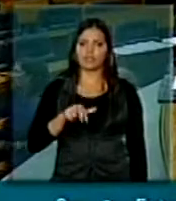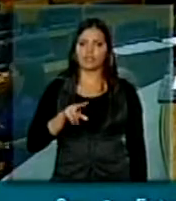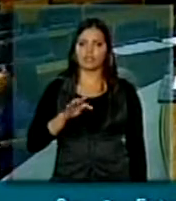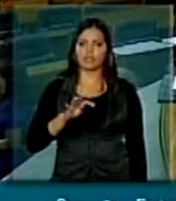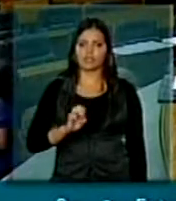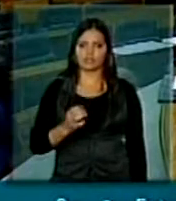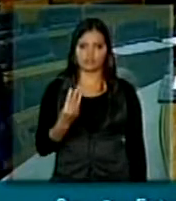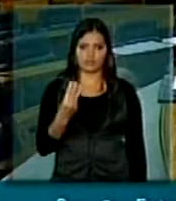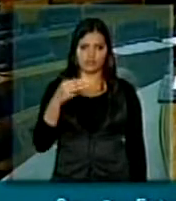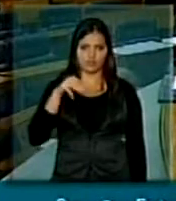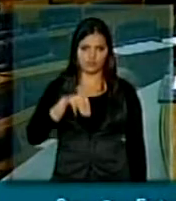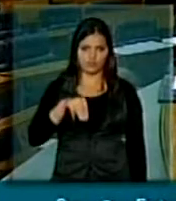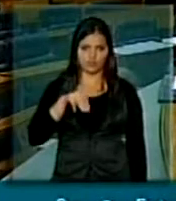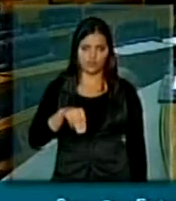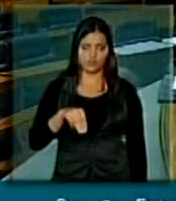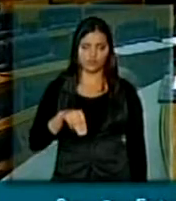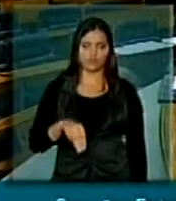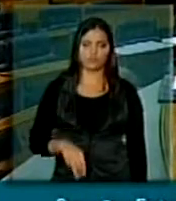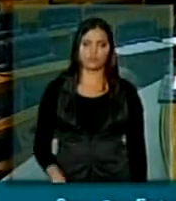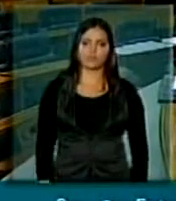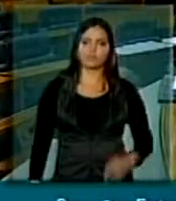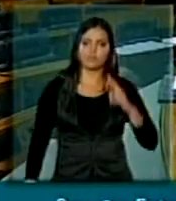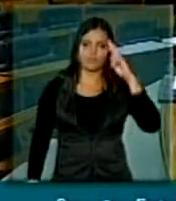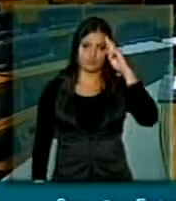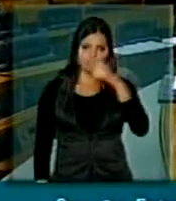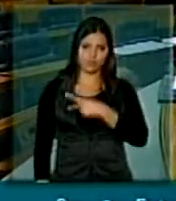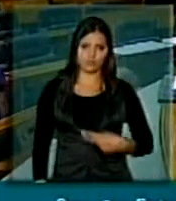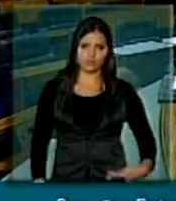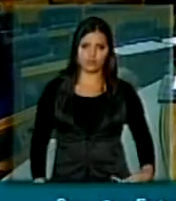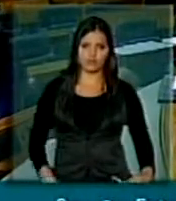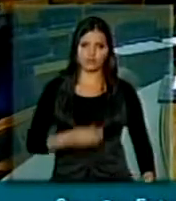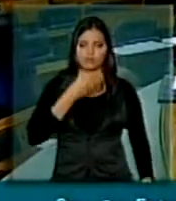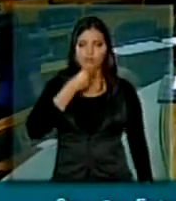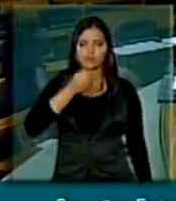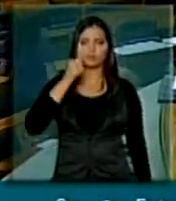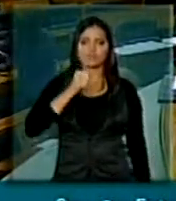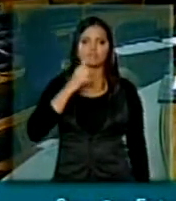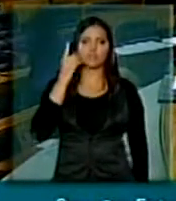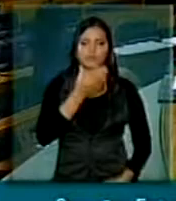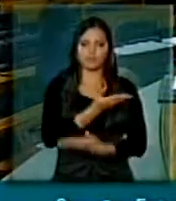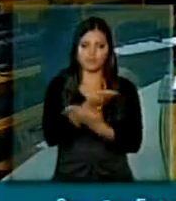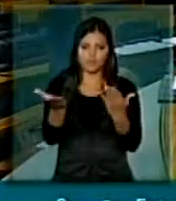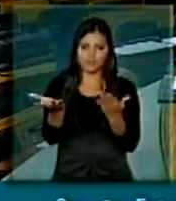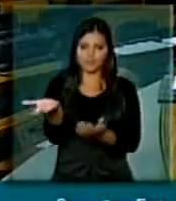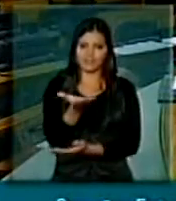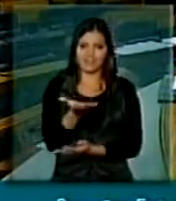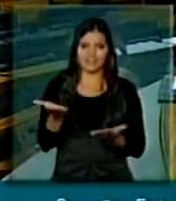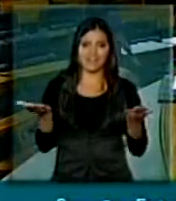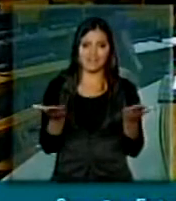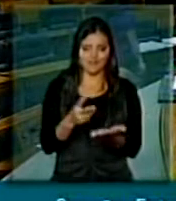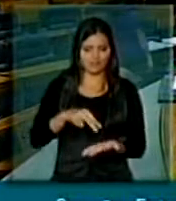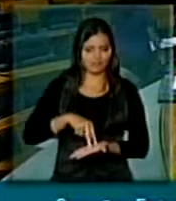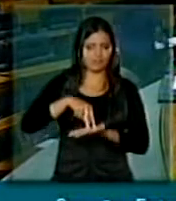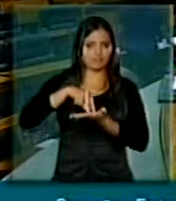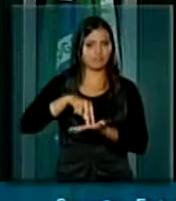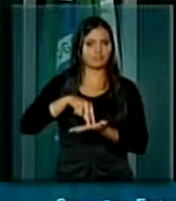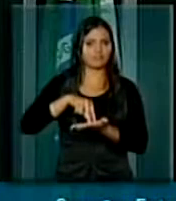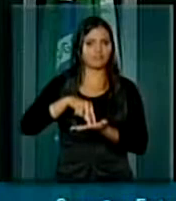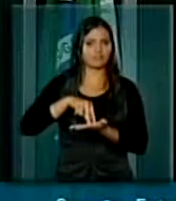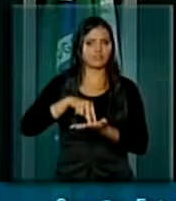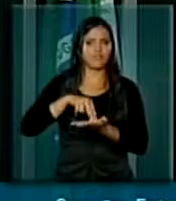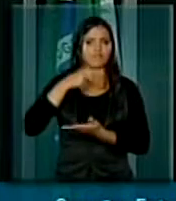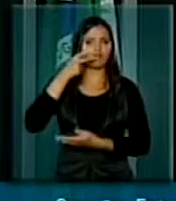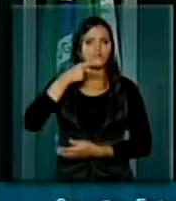Senhor presidente, senhores deputados, alô. Eu queria, nesse momento, manifestar em relação ao